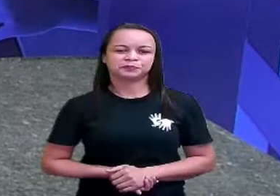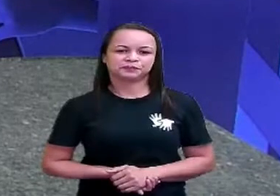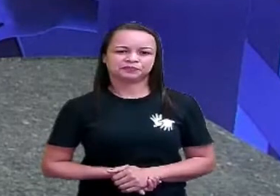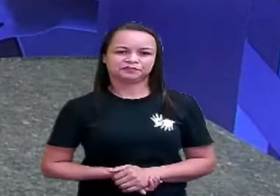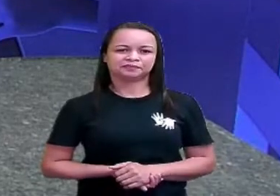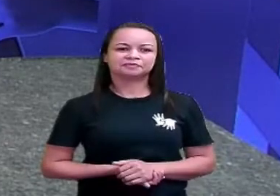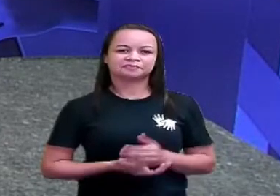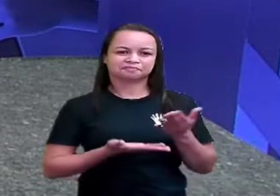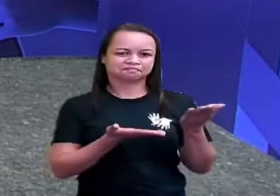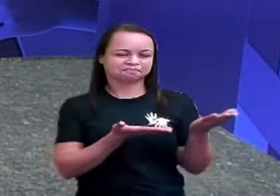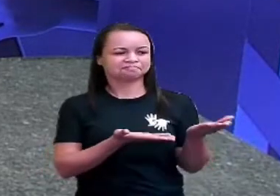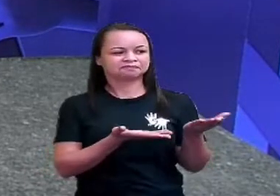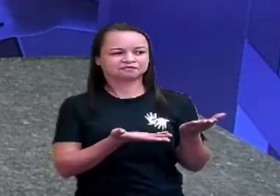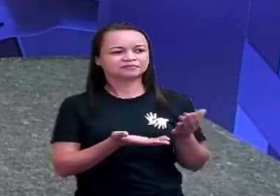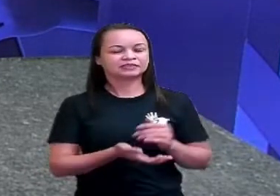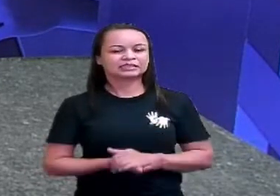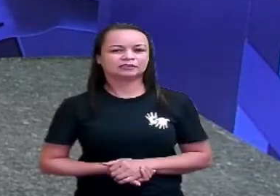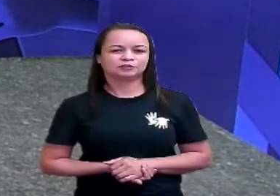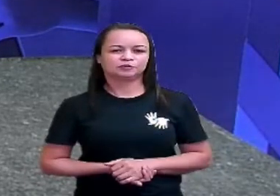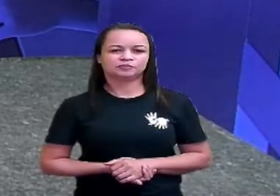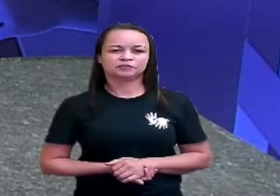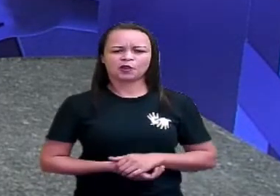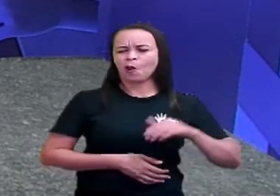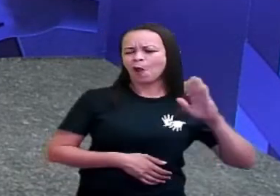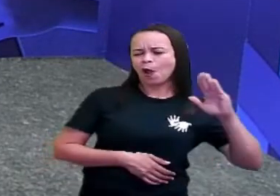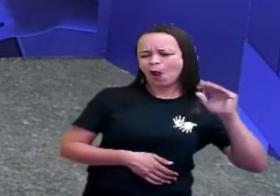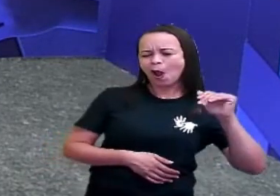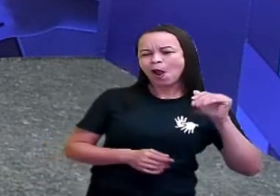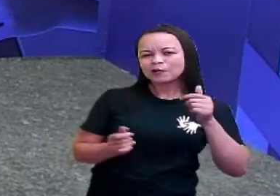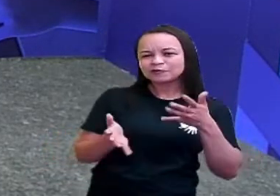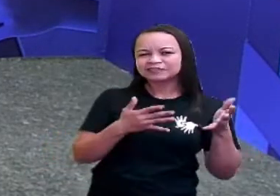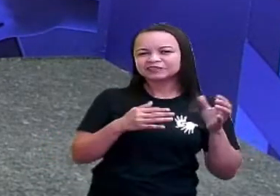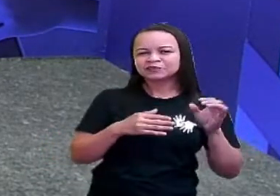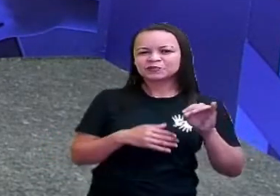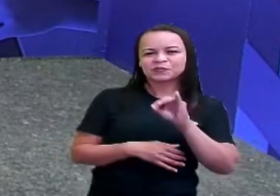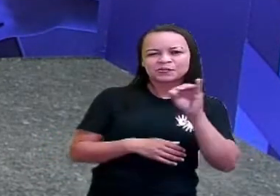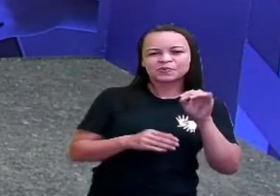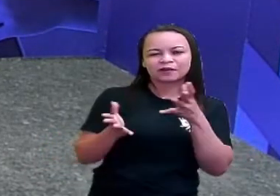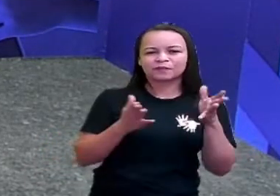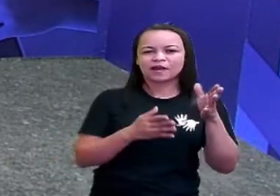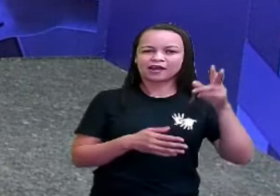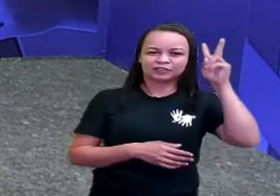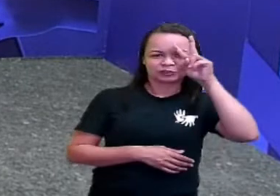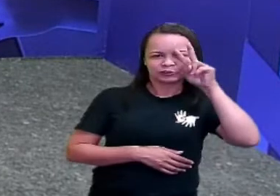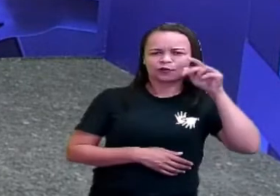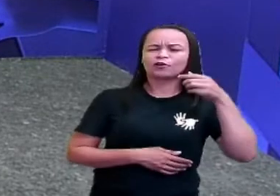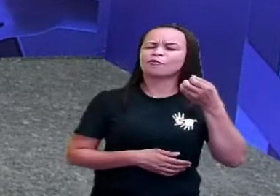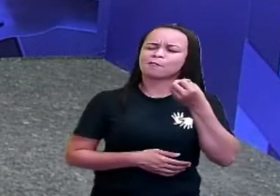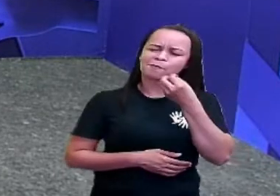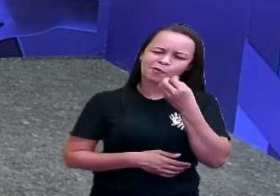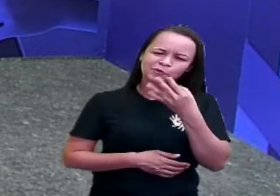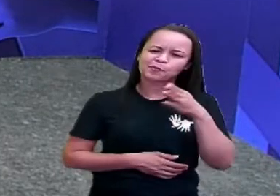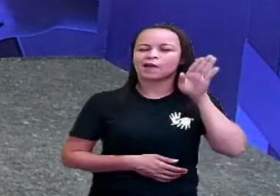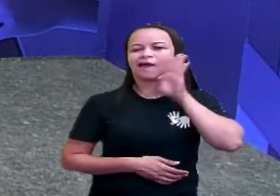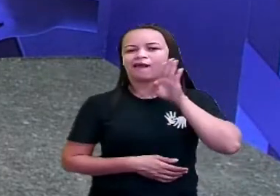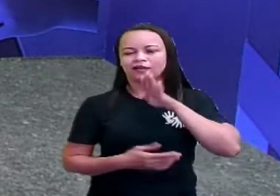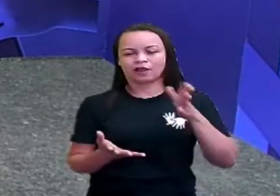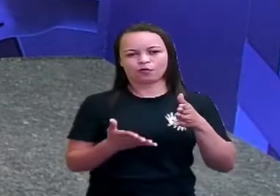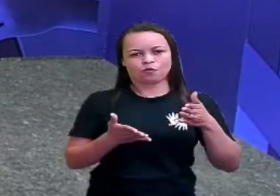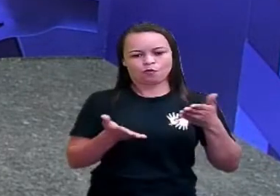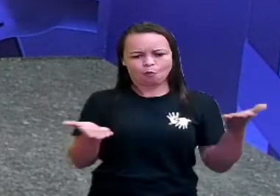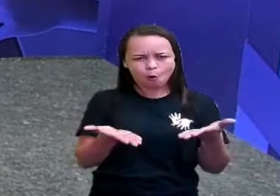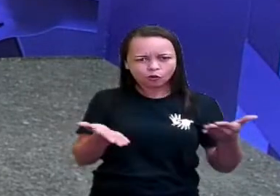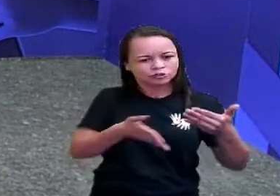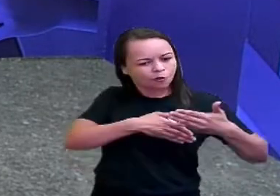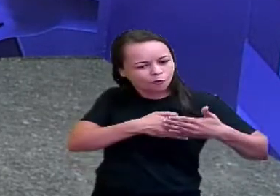Olha só. Ai, pessoal, a história foi tão legal, mas hoje foi só o começo. A